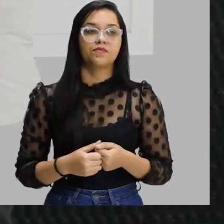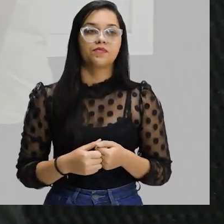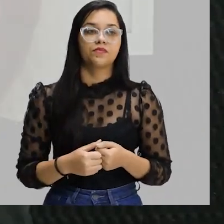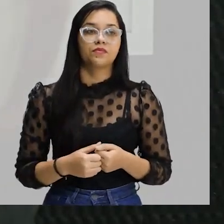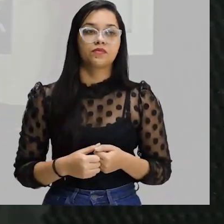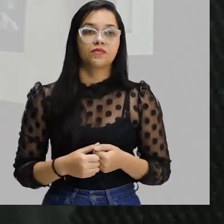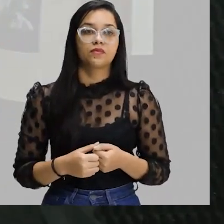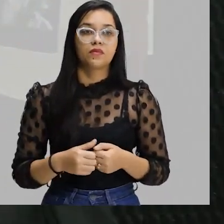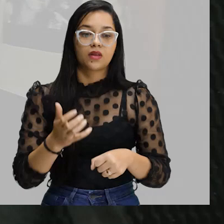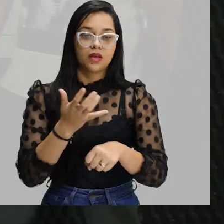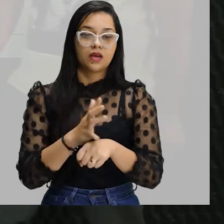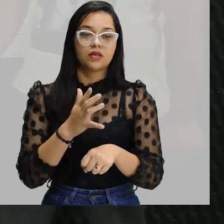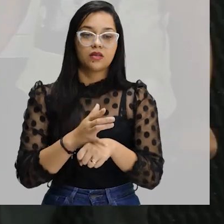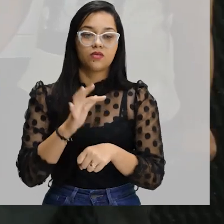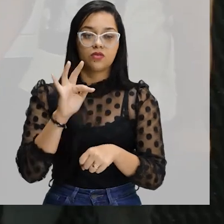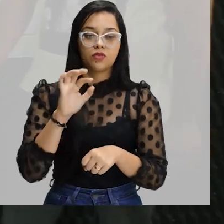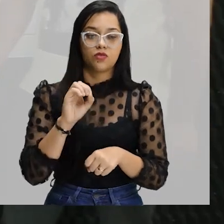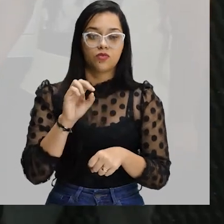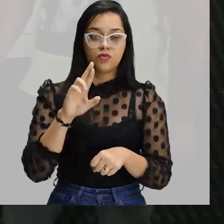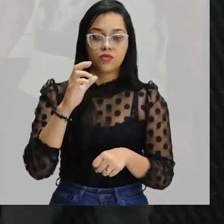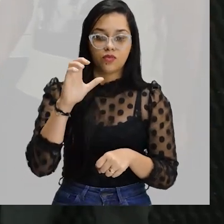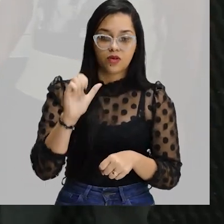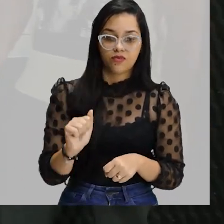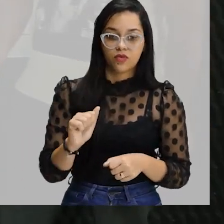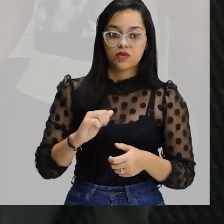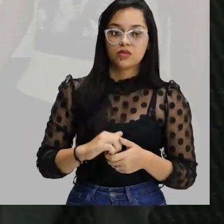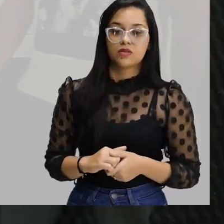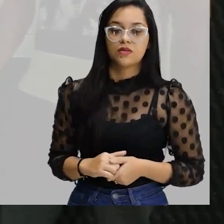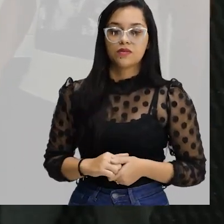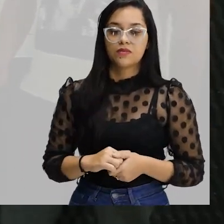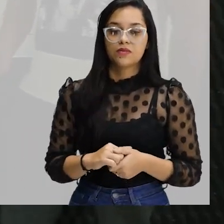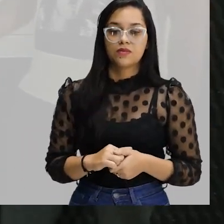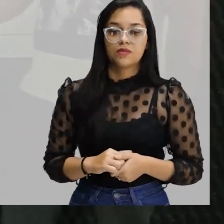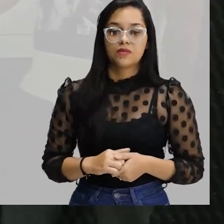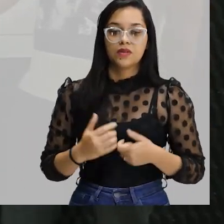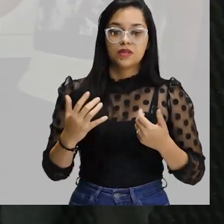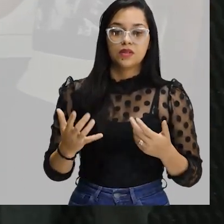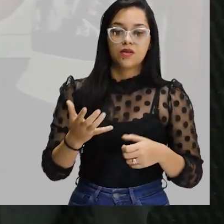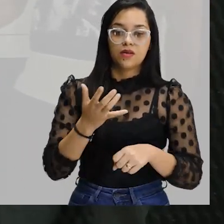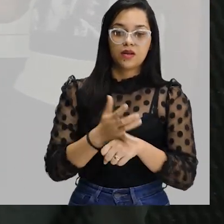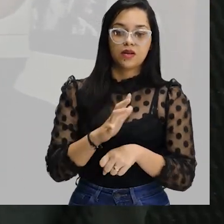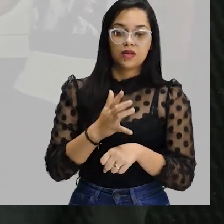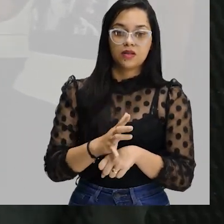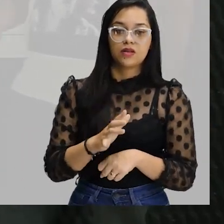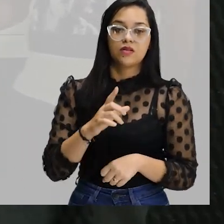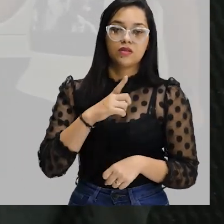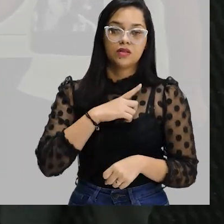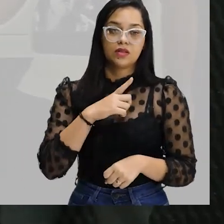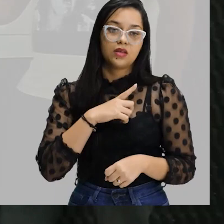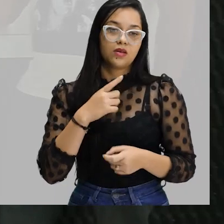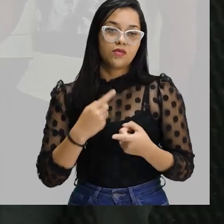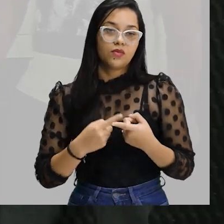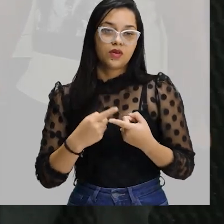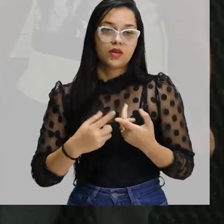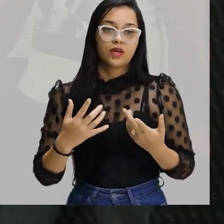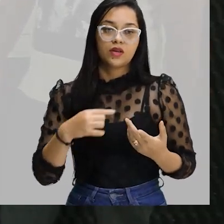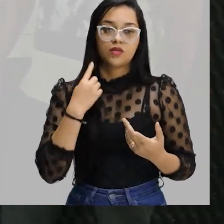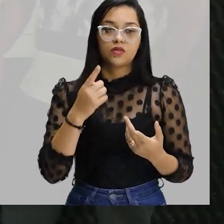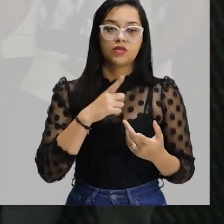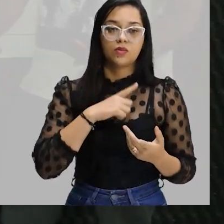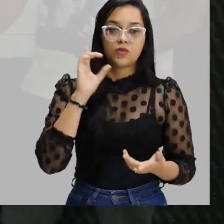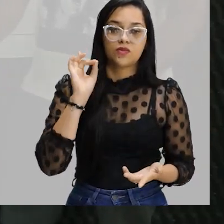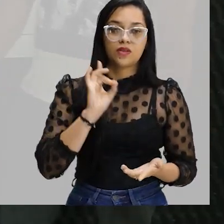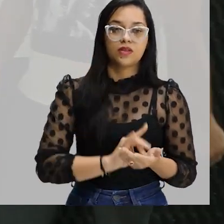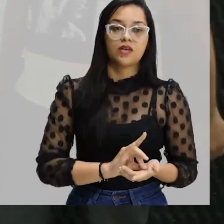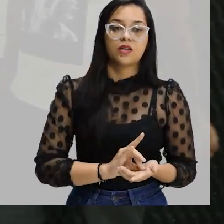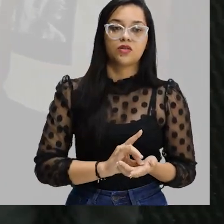à ação de uma força, tá, ok? Então a aceleração ela age ali porque nós temos de fato